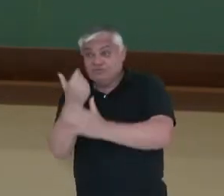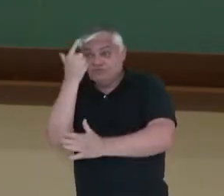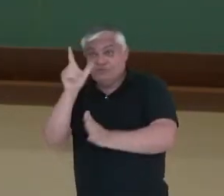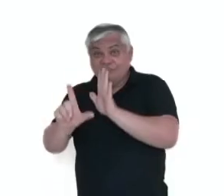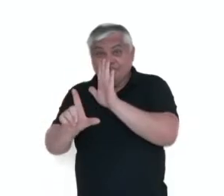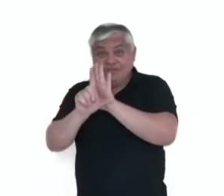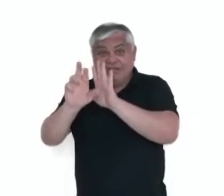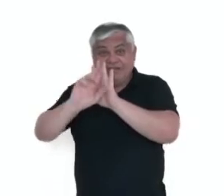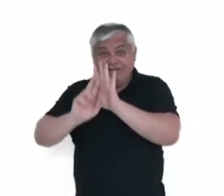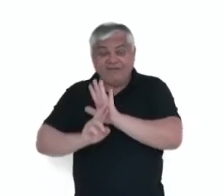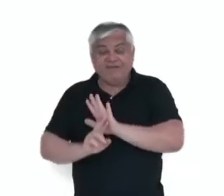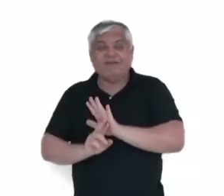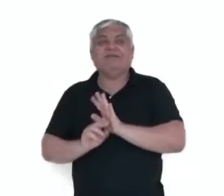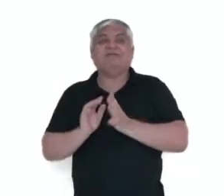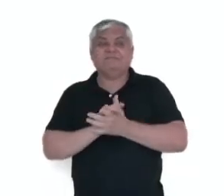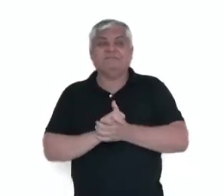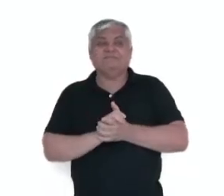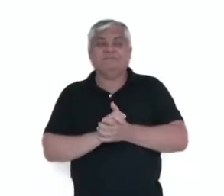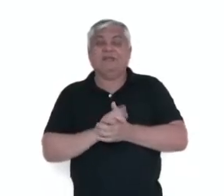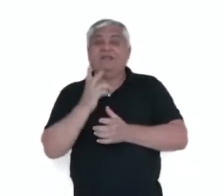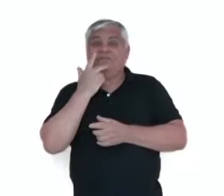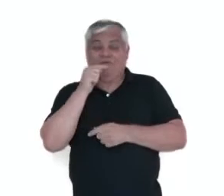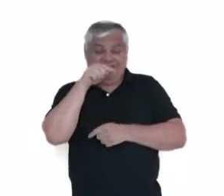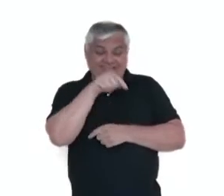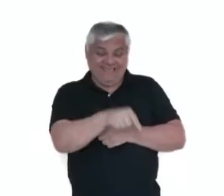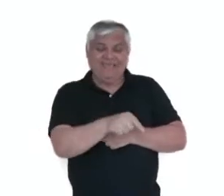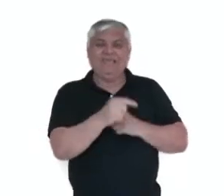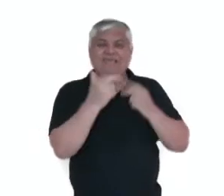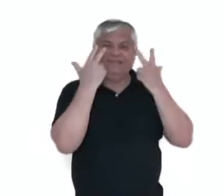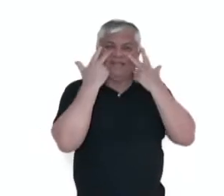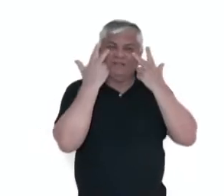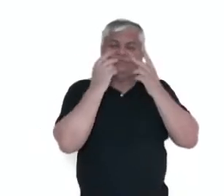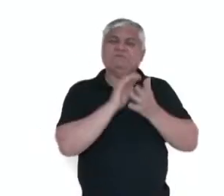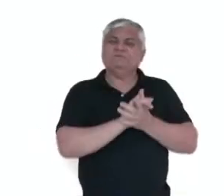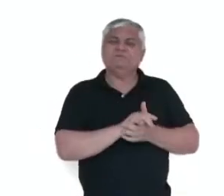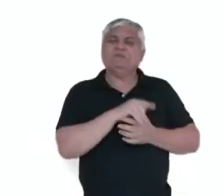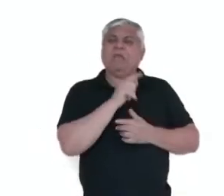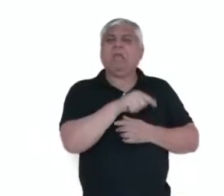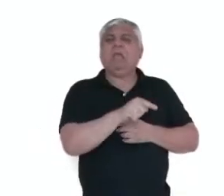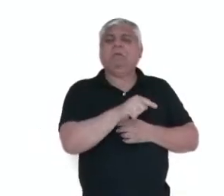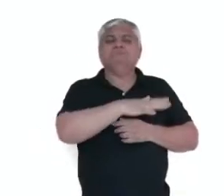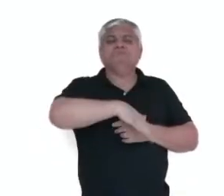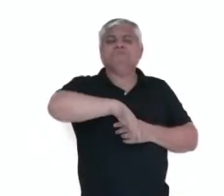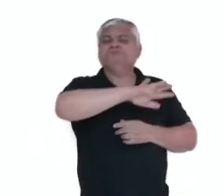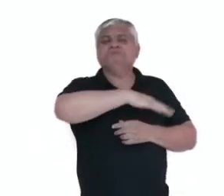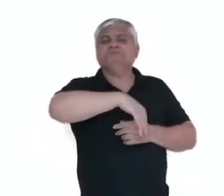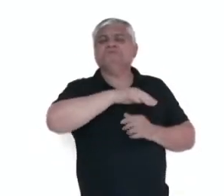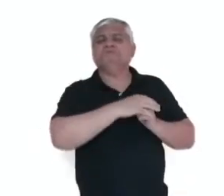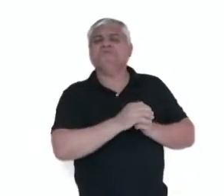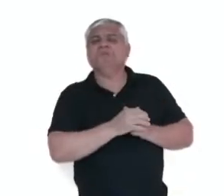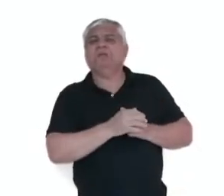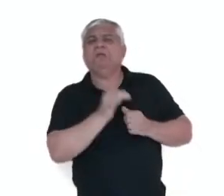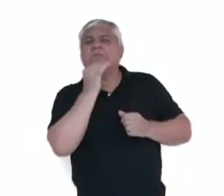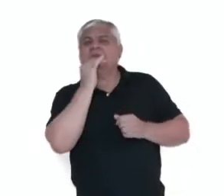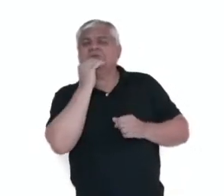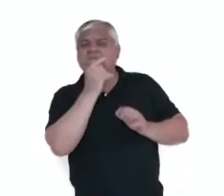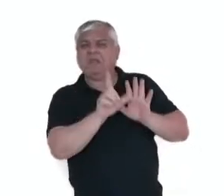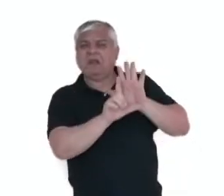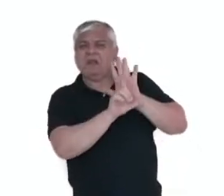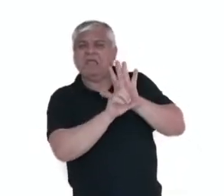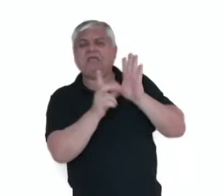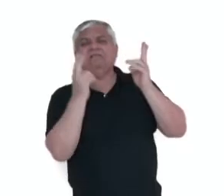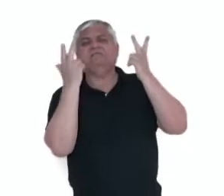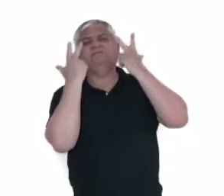dizer o seguinte, ó, o estado de natureza é simplesmente a condição na qual o poder executivo da lei da